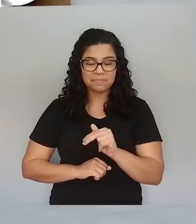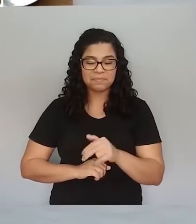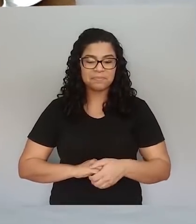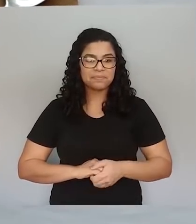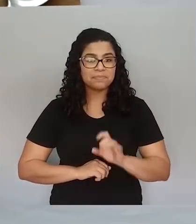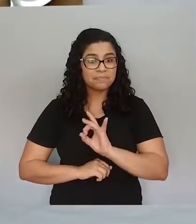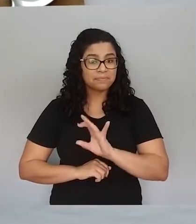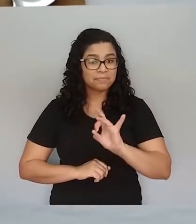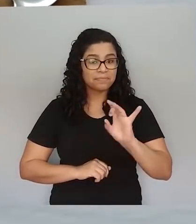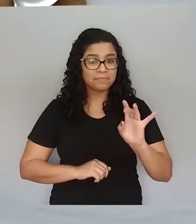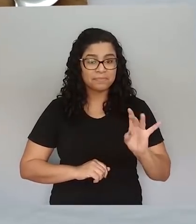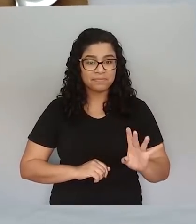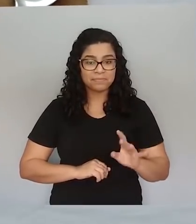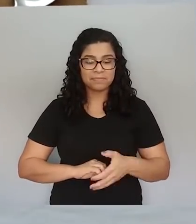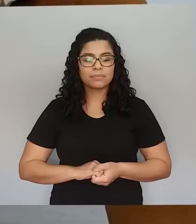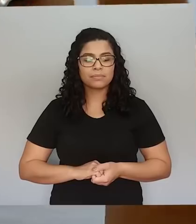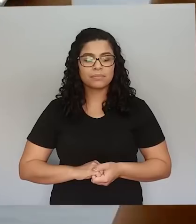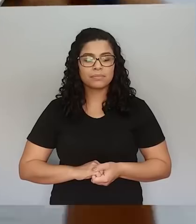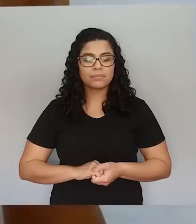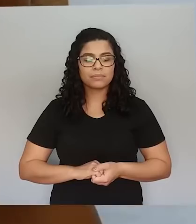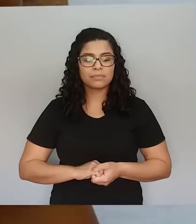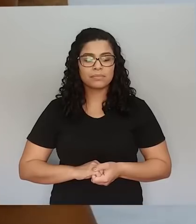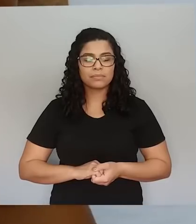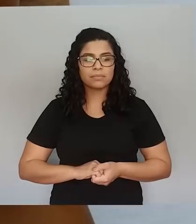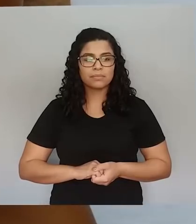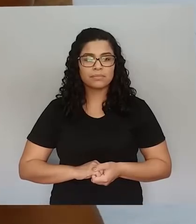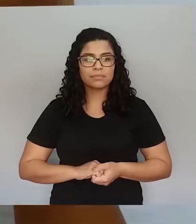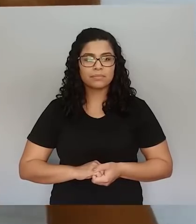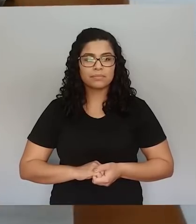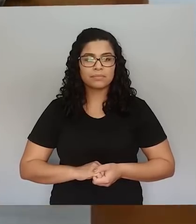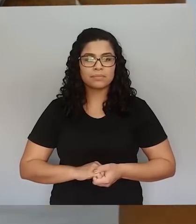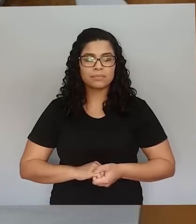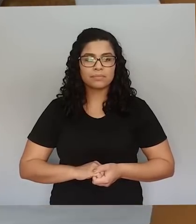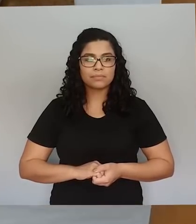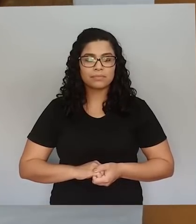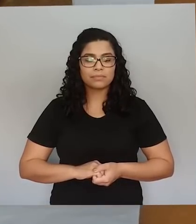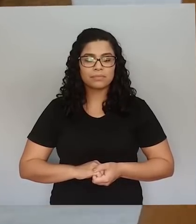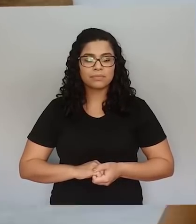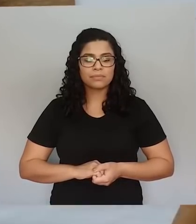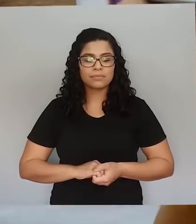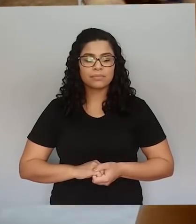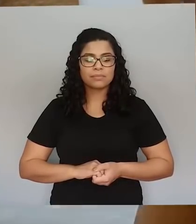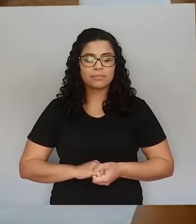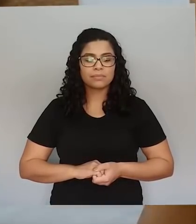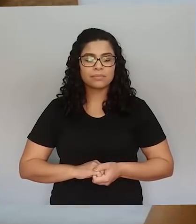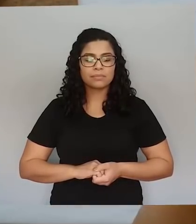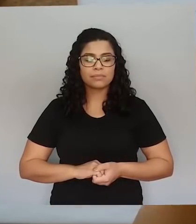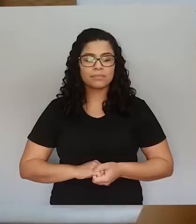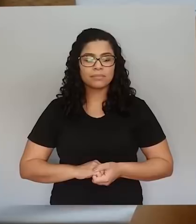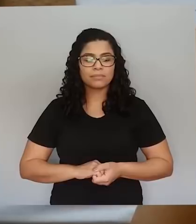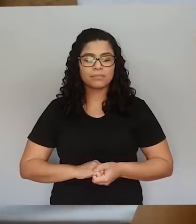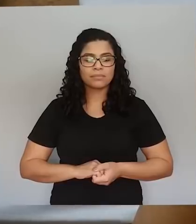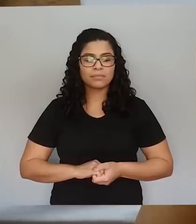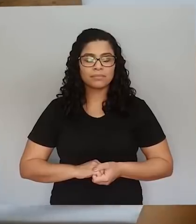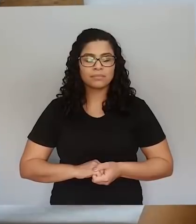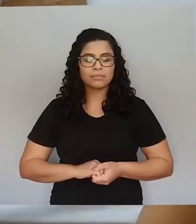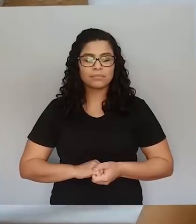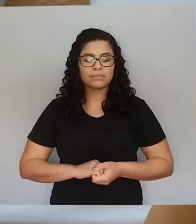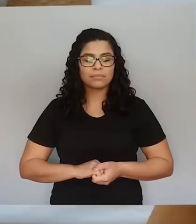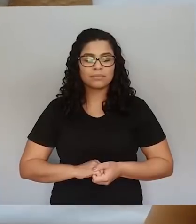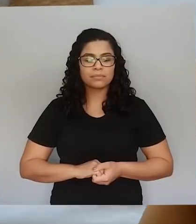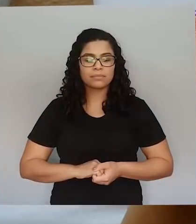vamos precisar de materiais muito simples. Um pedaço de papelão, uma caneta ou canetinha